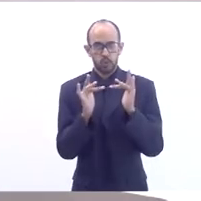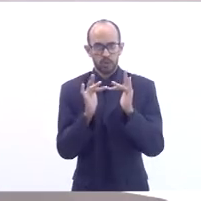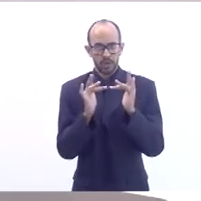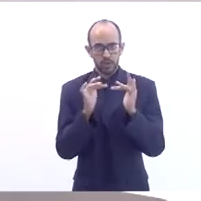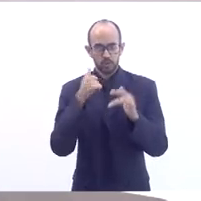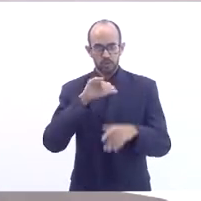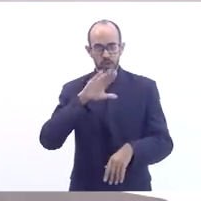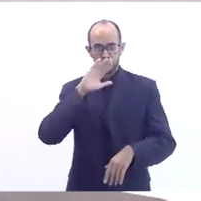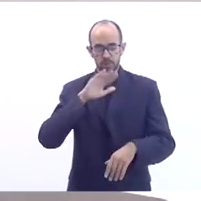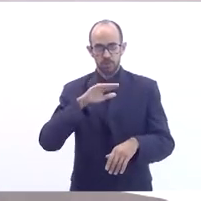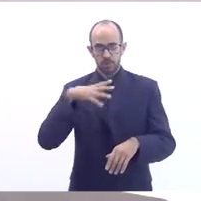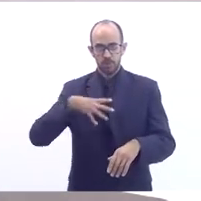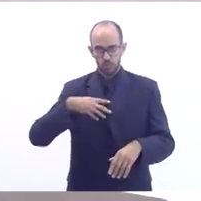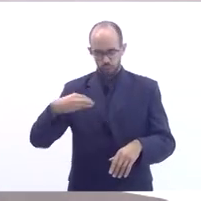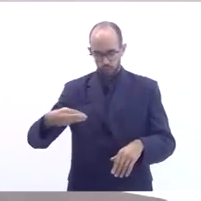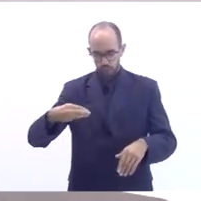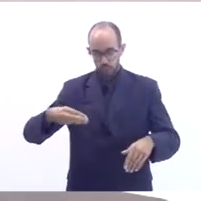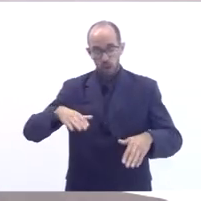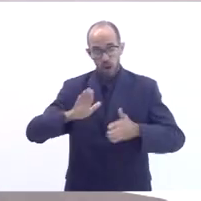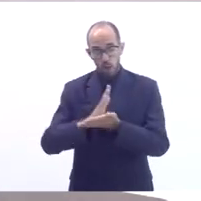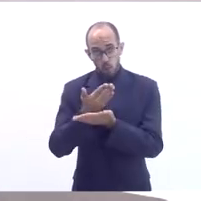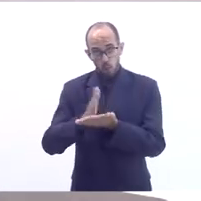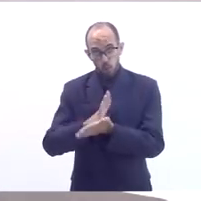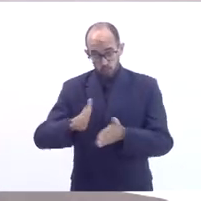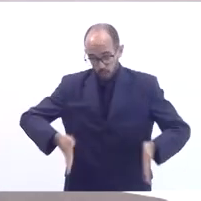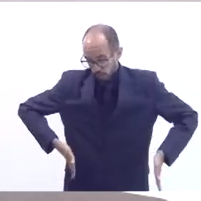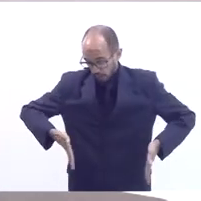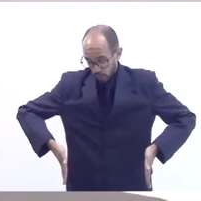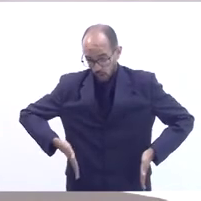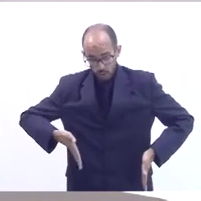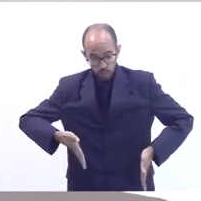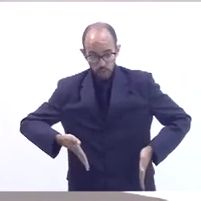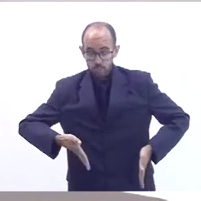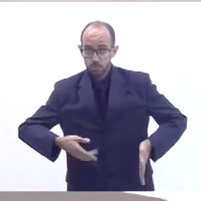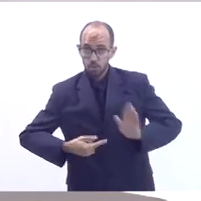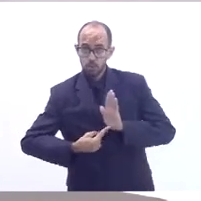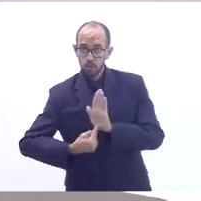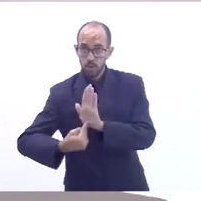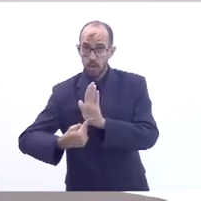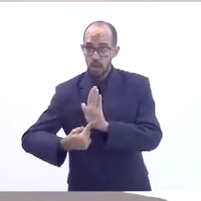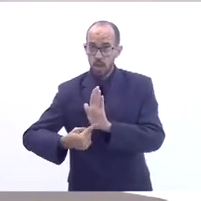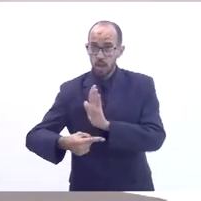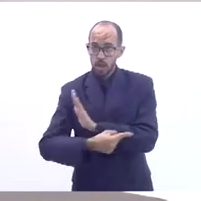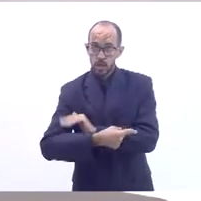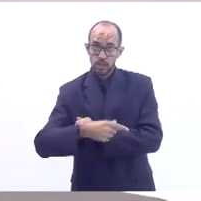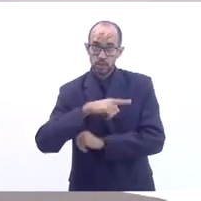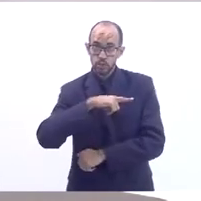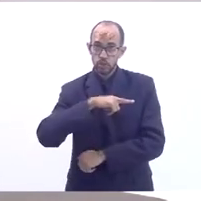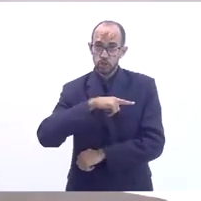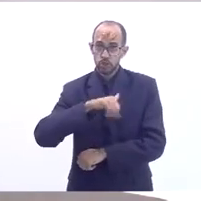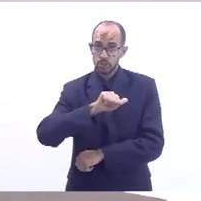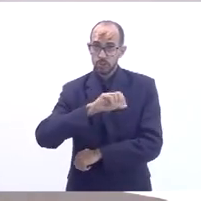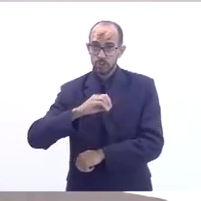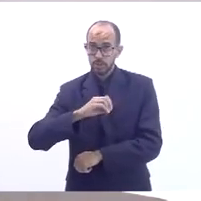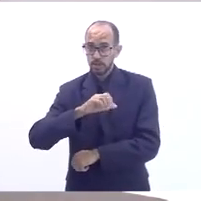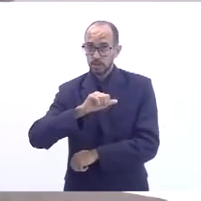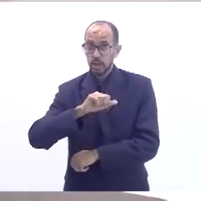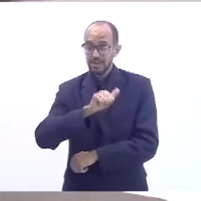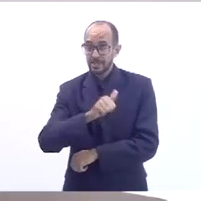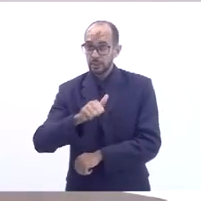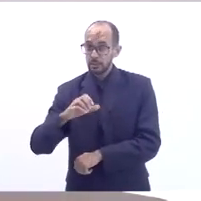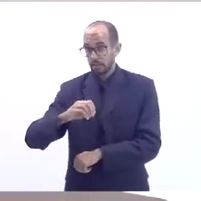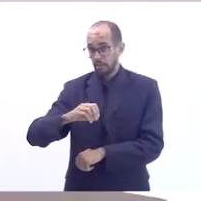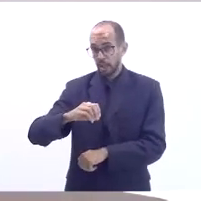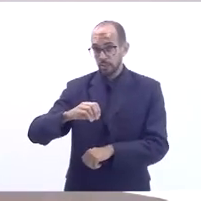que estavam com seus filhos muitos em cadeira de roda dentro lá no meu filho tinha 110 convulsões por dia agora tem três tem